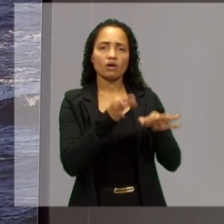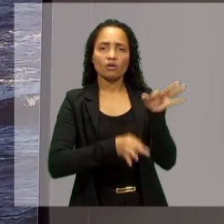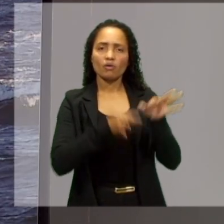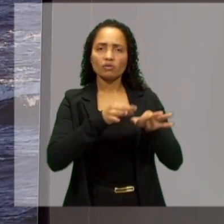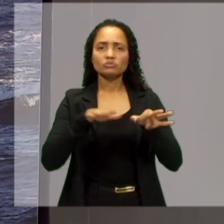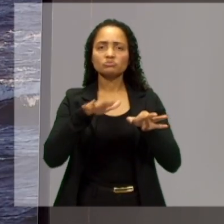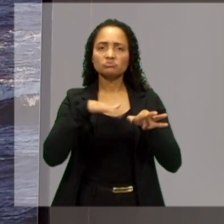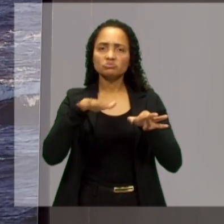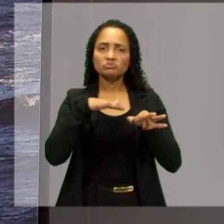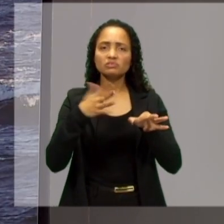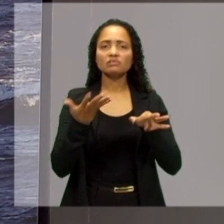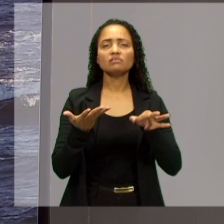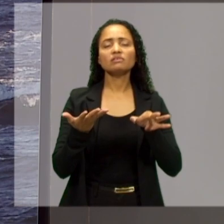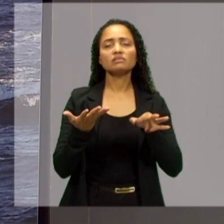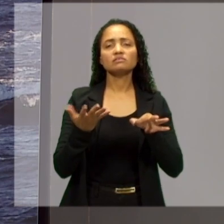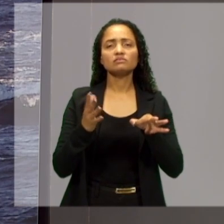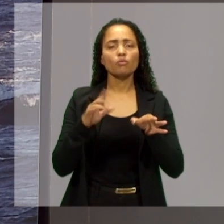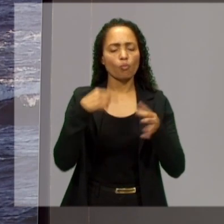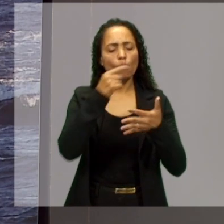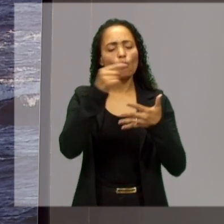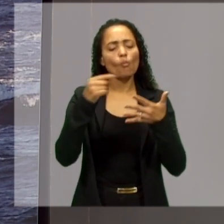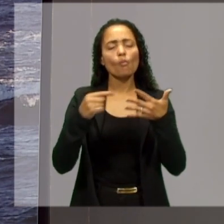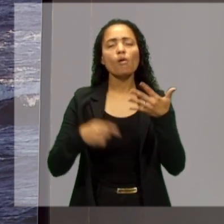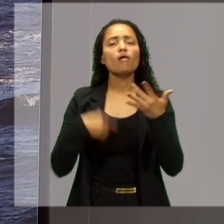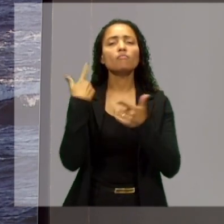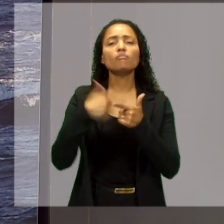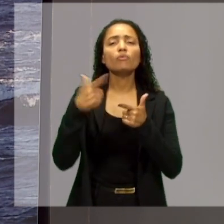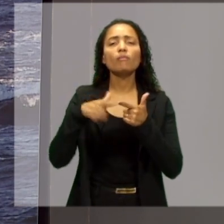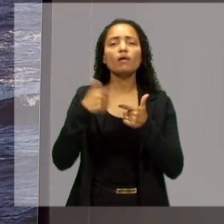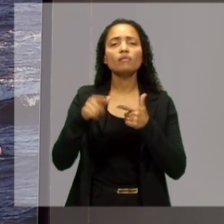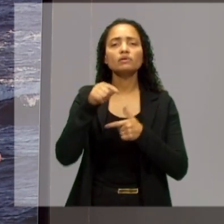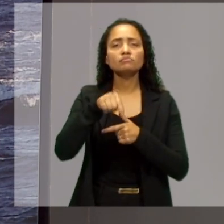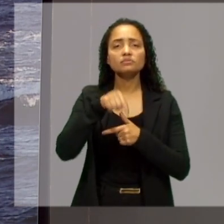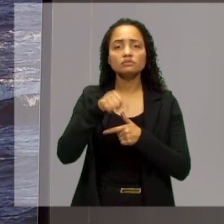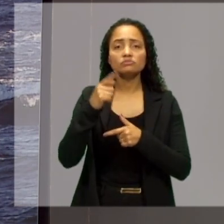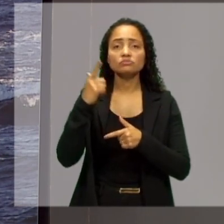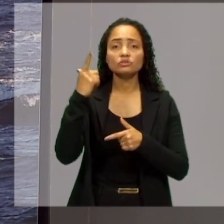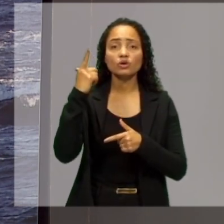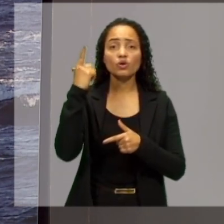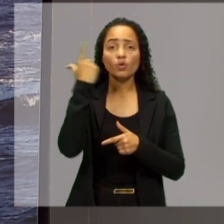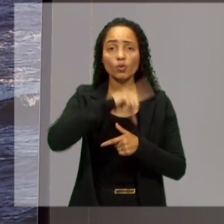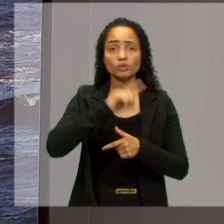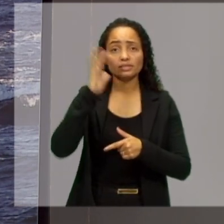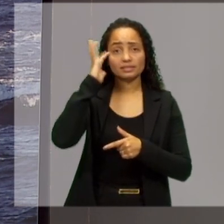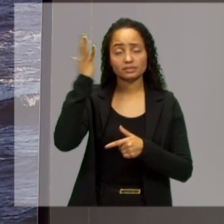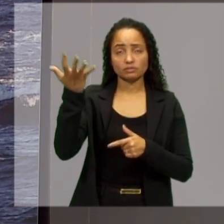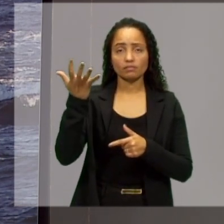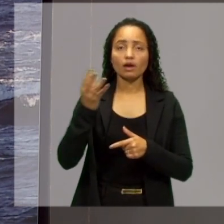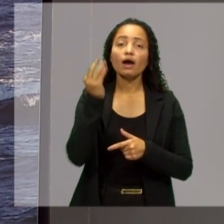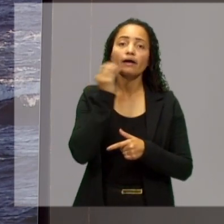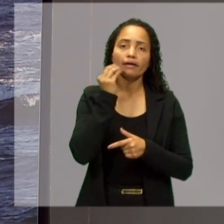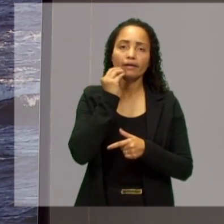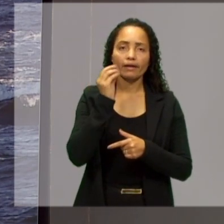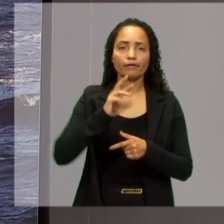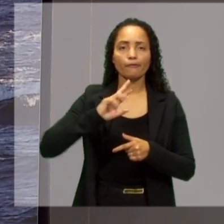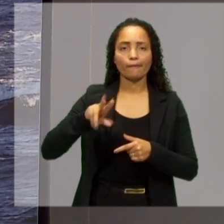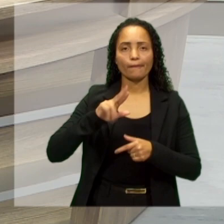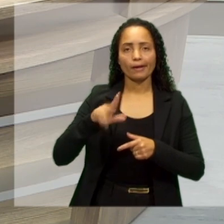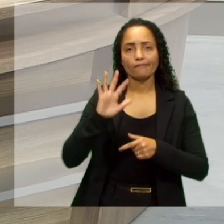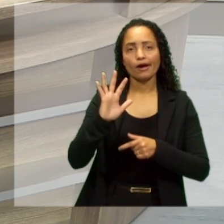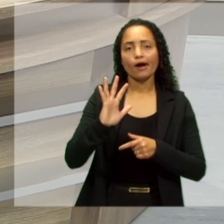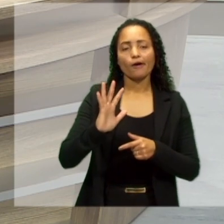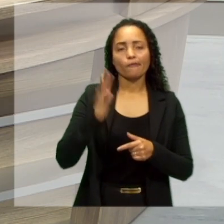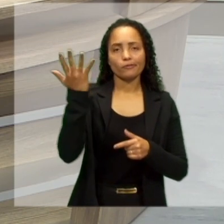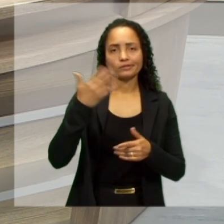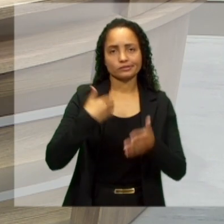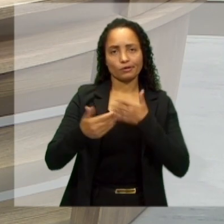Qual que é o problema para que isso realmente não venha a ser colocado? É claro que não é uma coisa que vai acontecer de uma hora para outra,